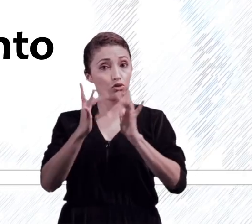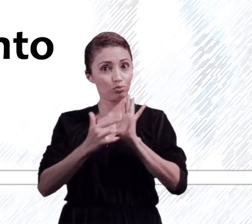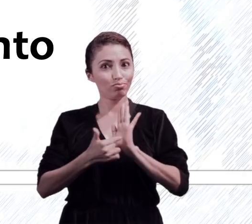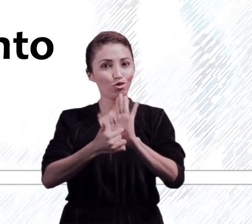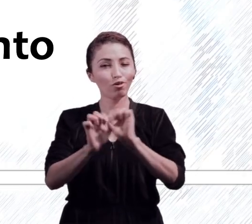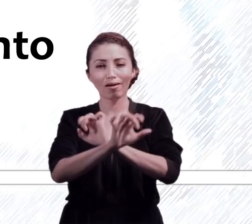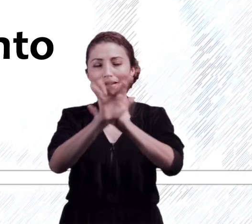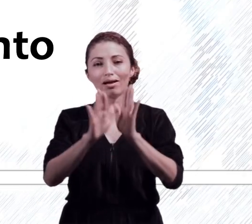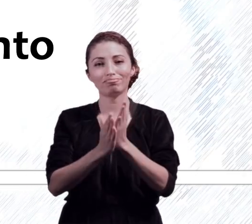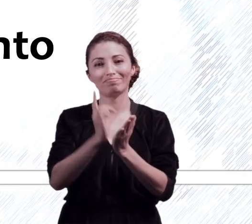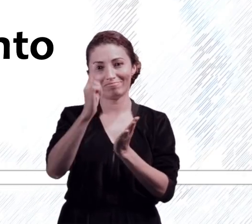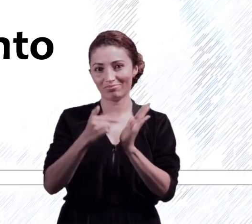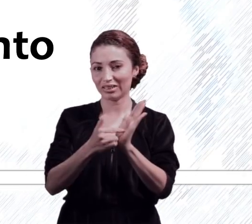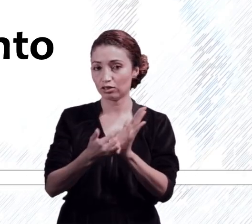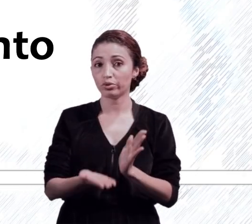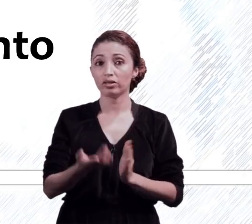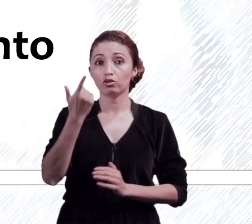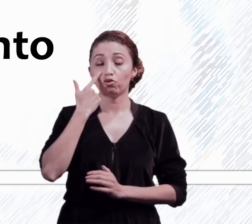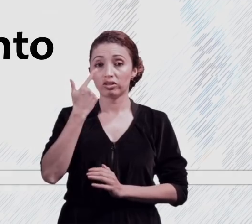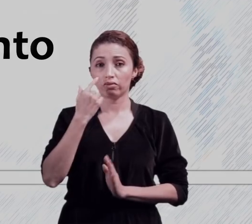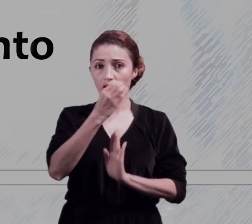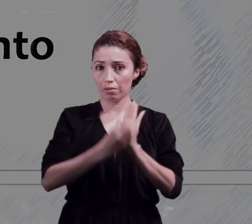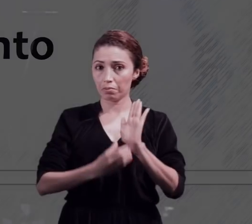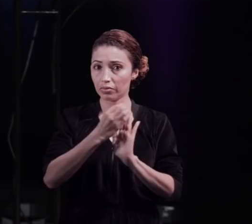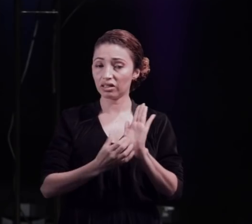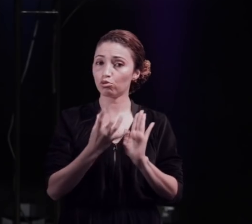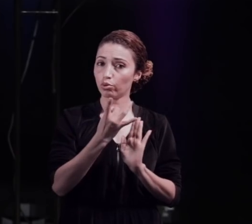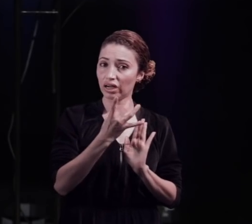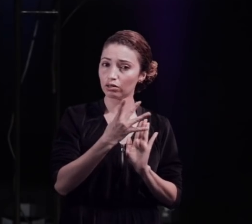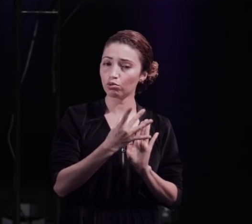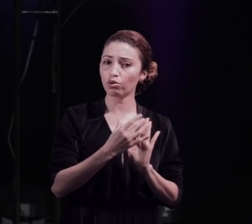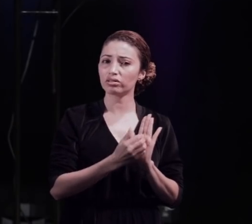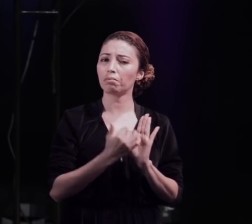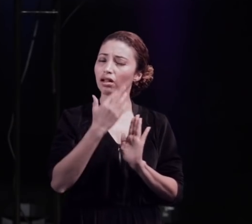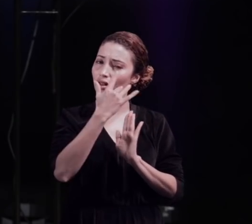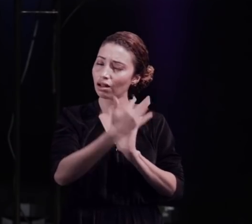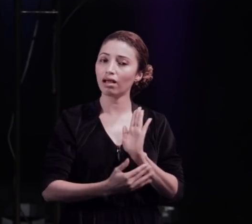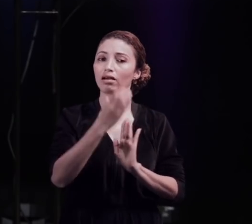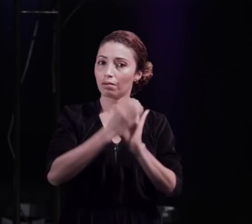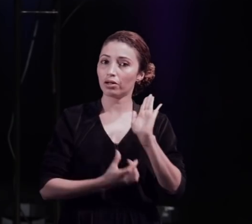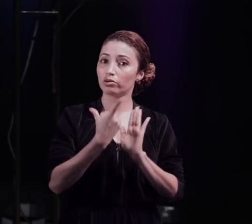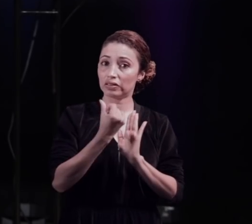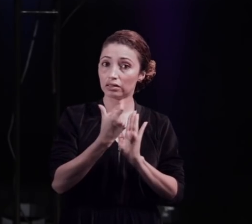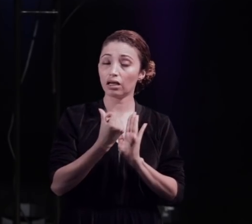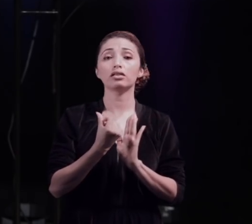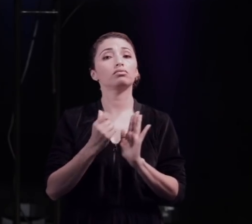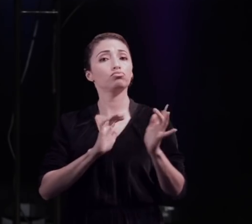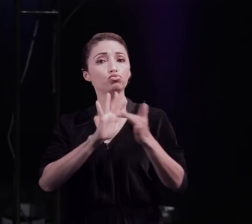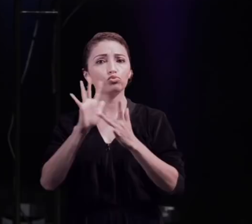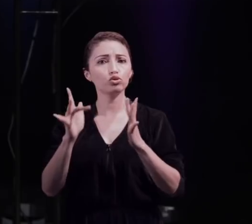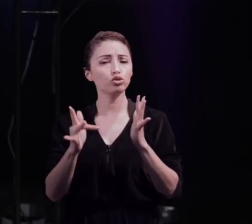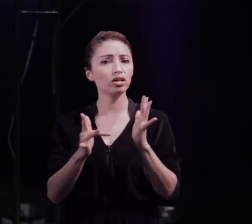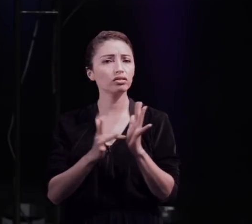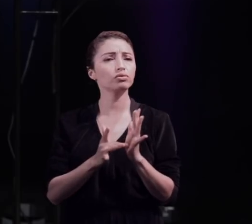nesse texto. Se você perceber, desde o capítulo 14 até o capítulo 16,